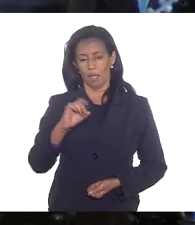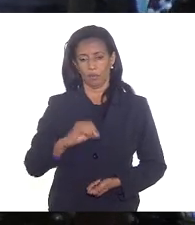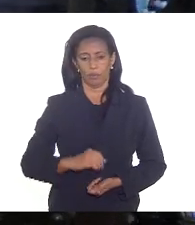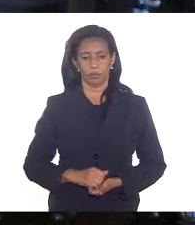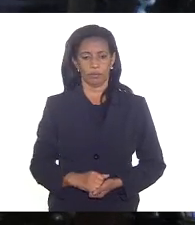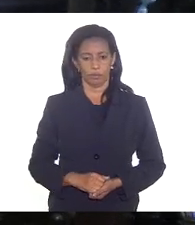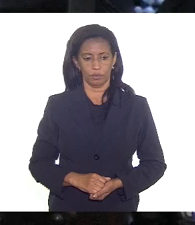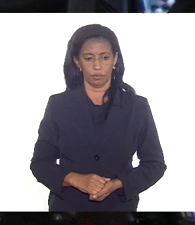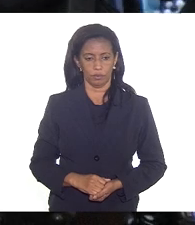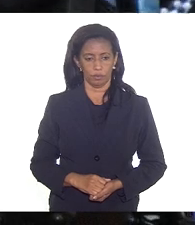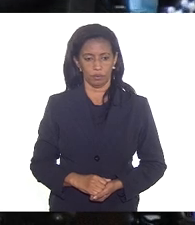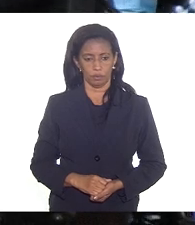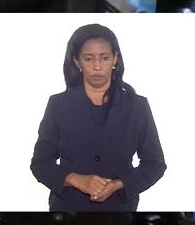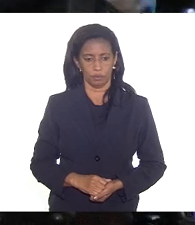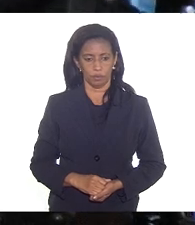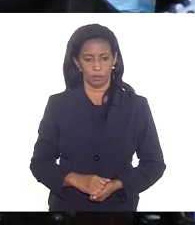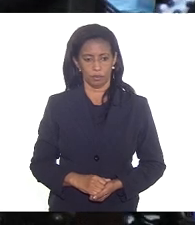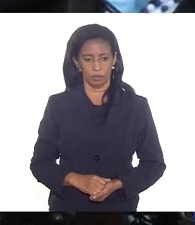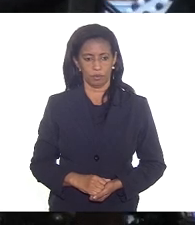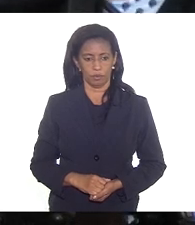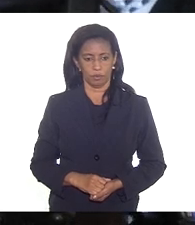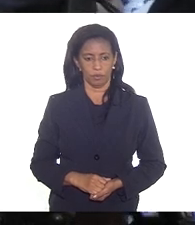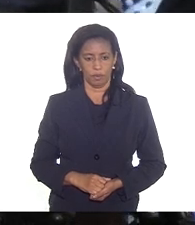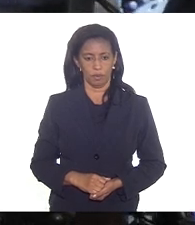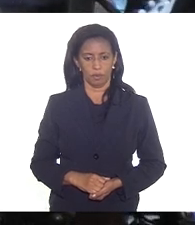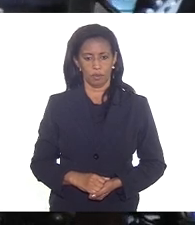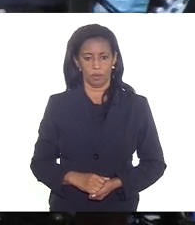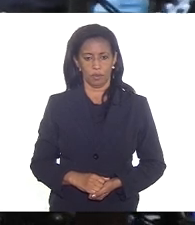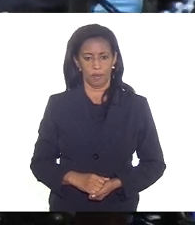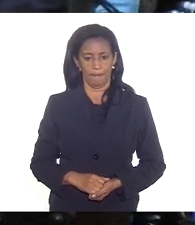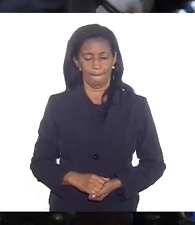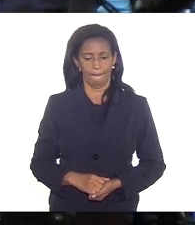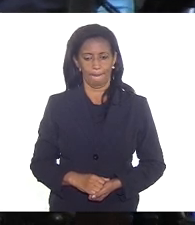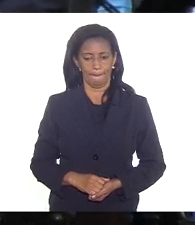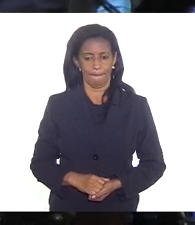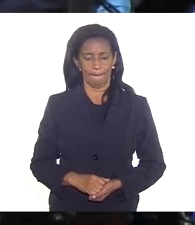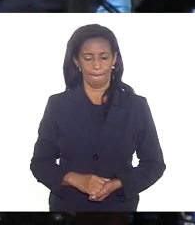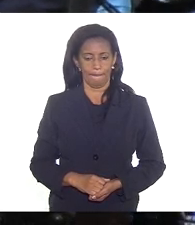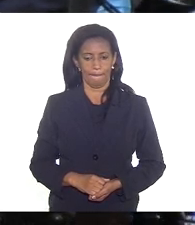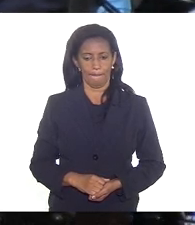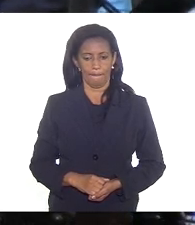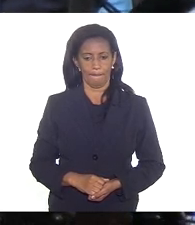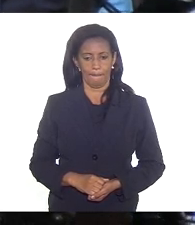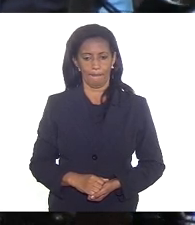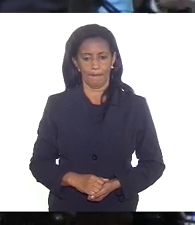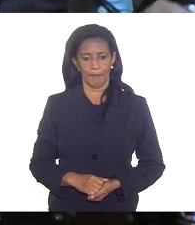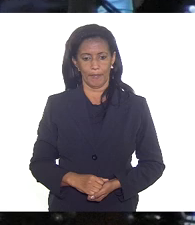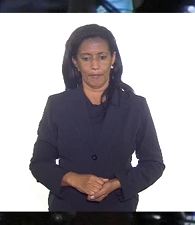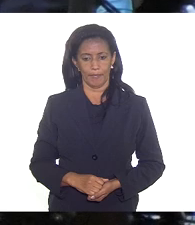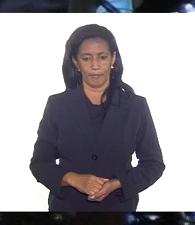deputado Subtenente o Bernardo